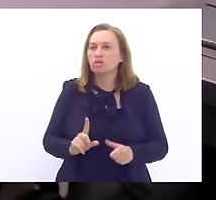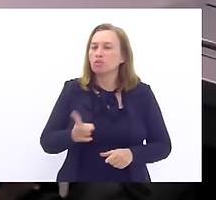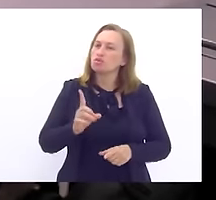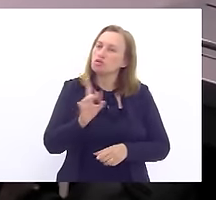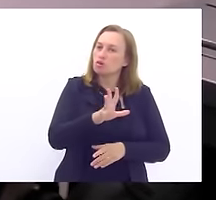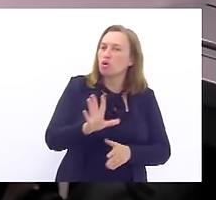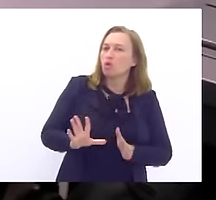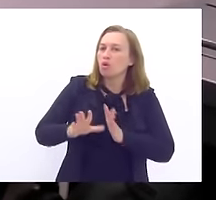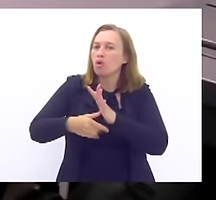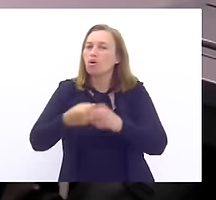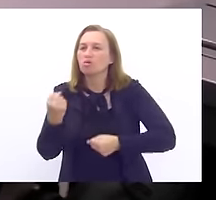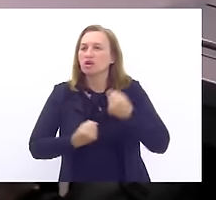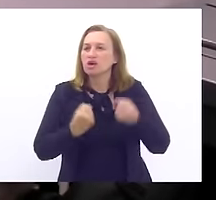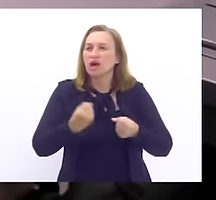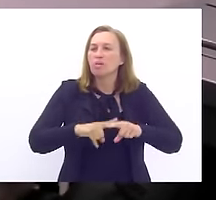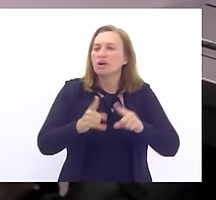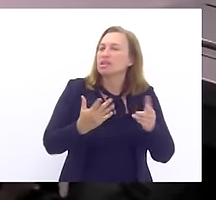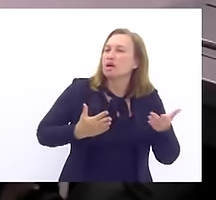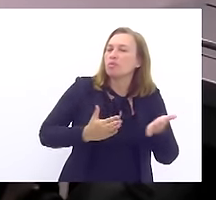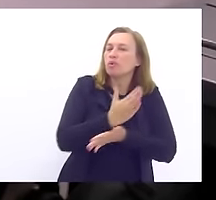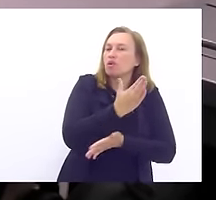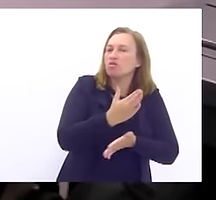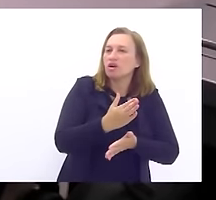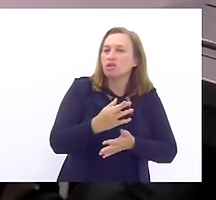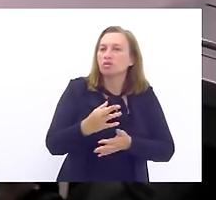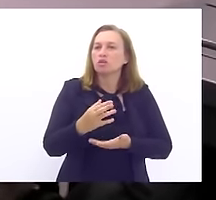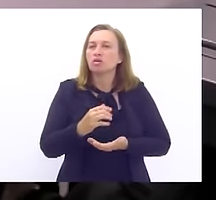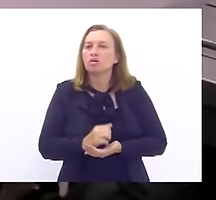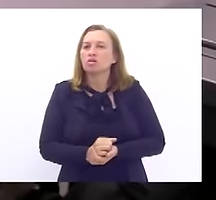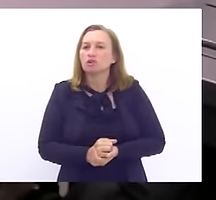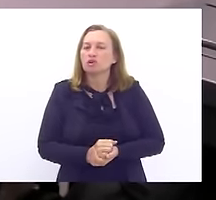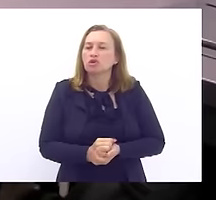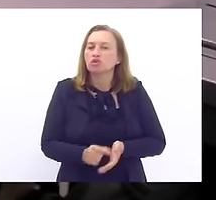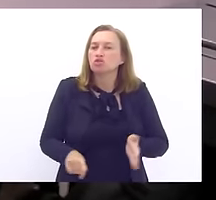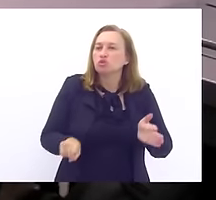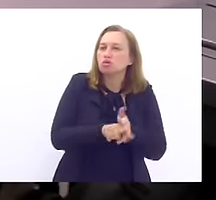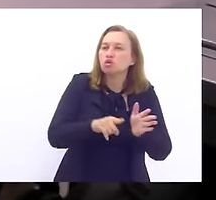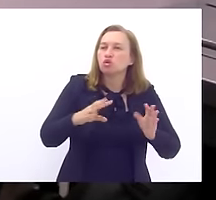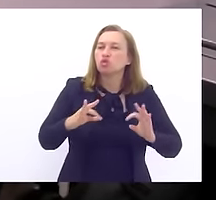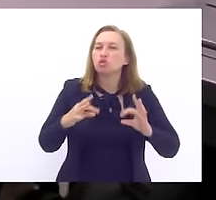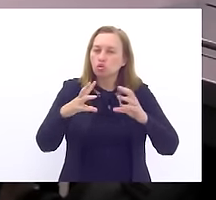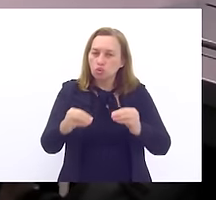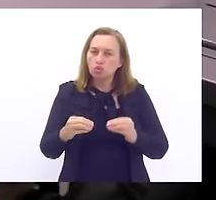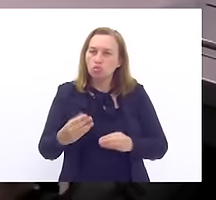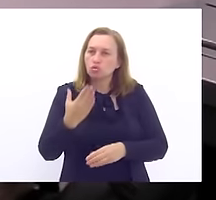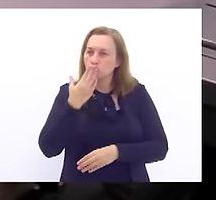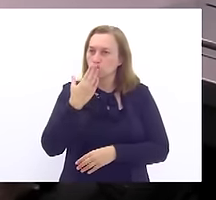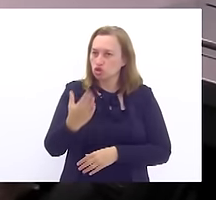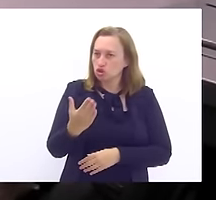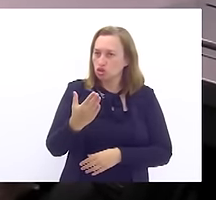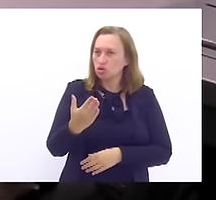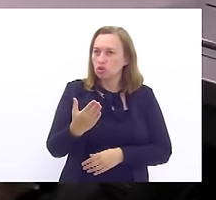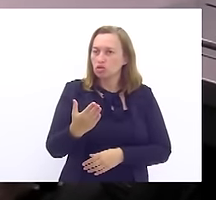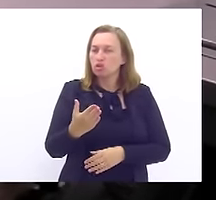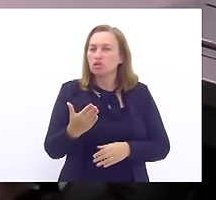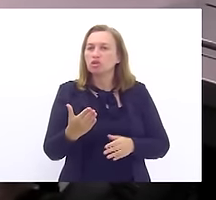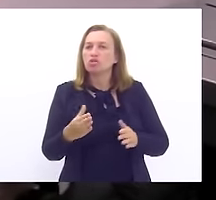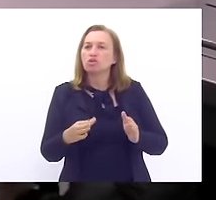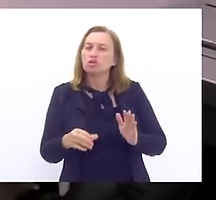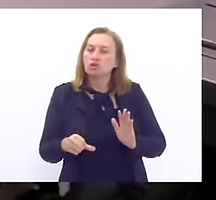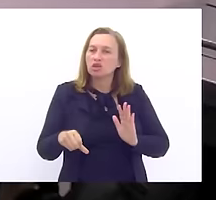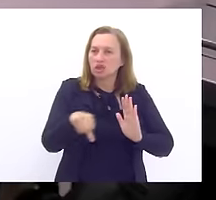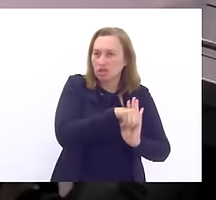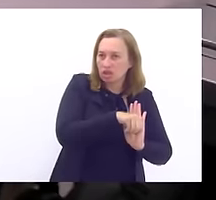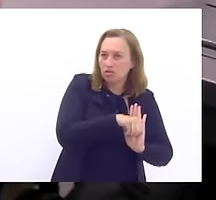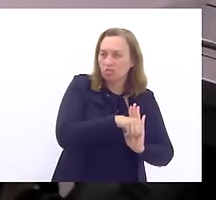é provado quando a gente faz um estreitamento de pista alguma coisa a gente diminui todos os tipos perfeitos de delitos tanto roubo de